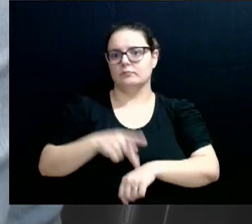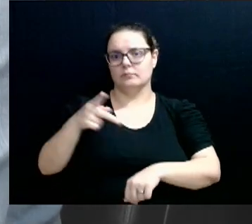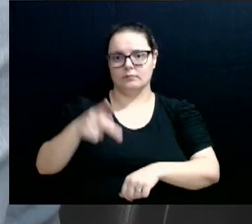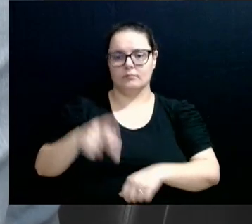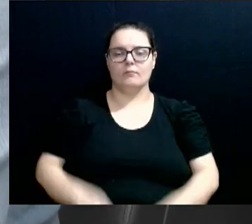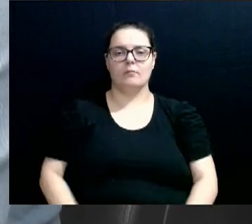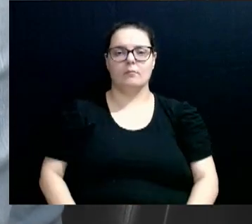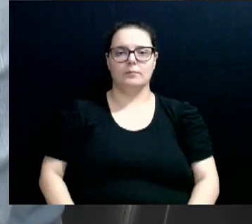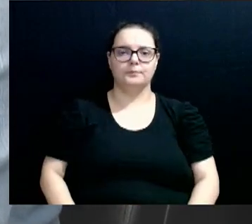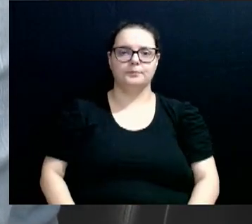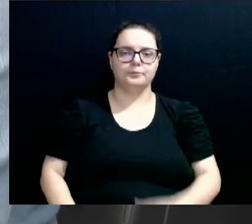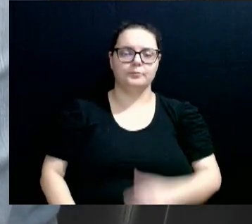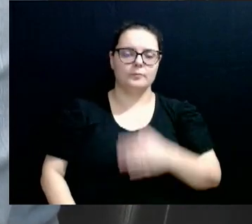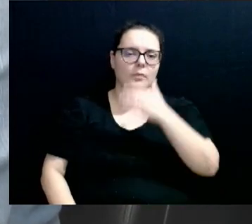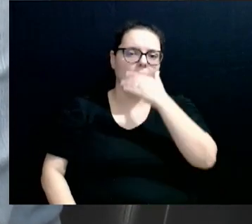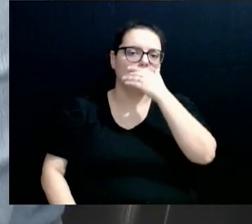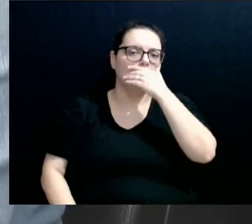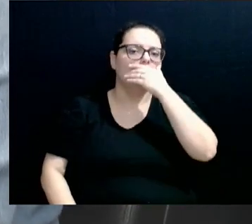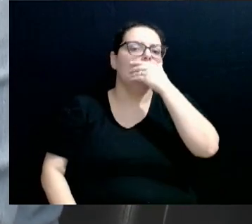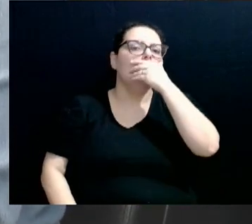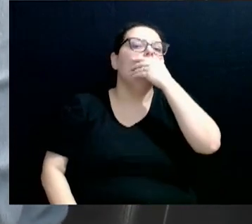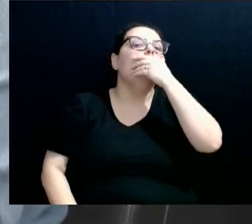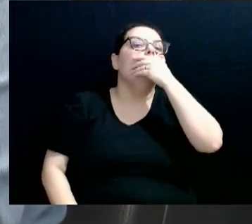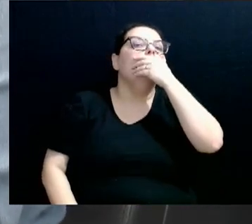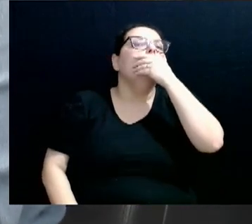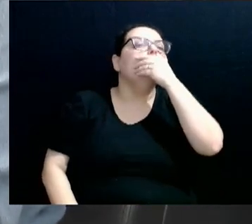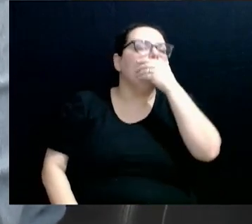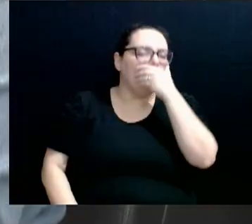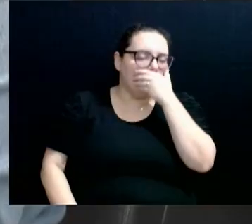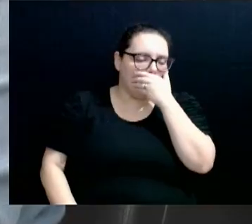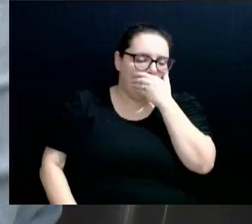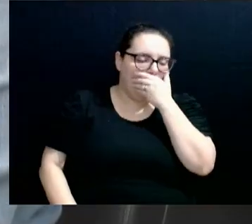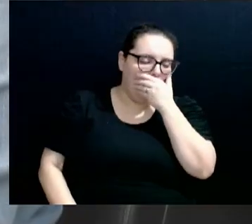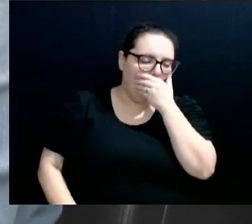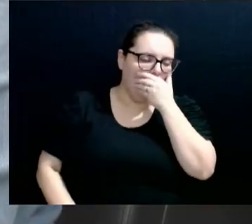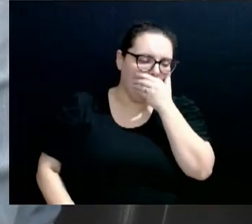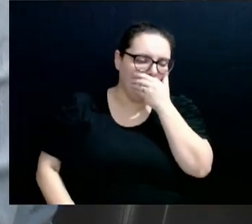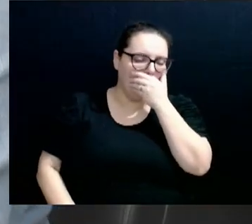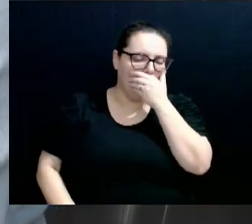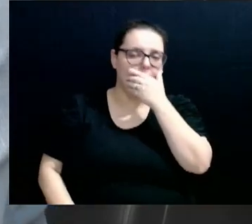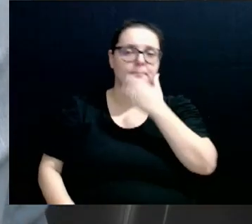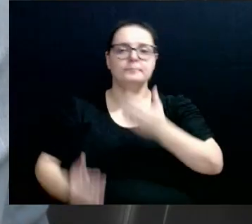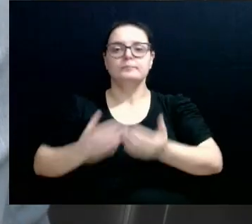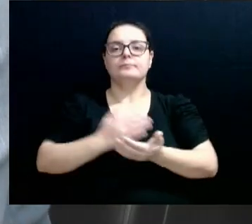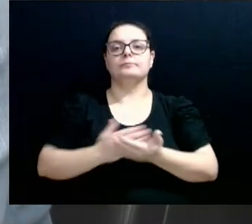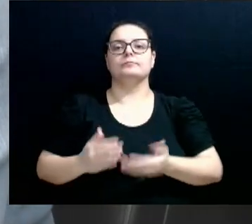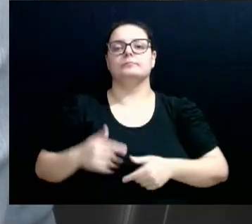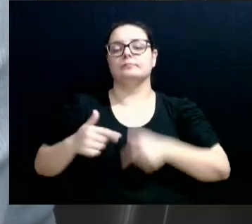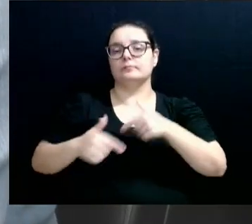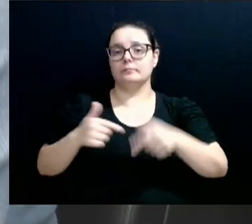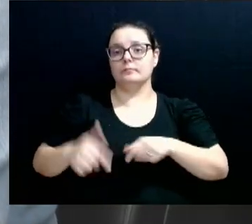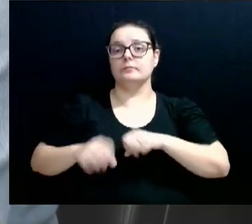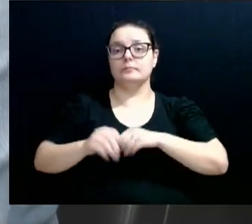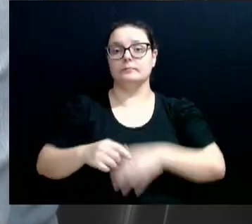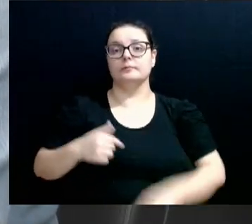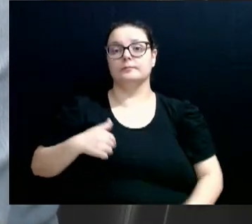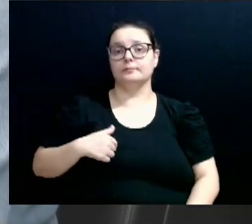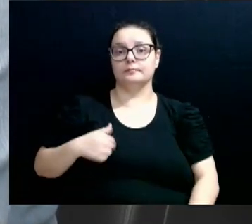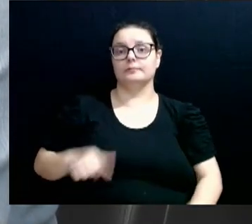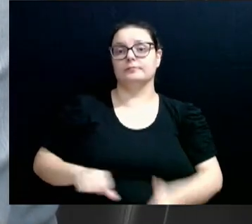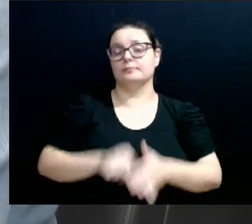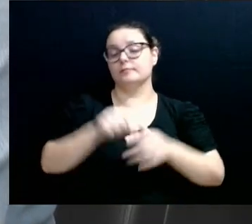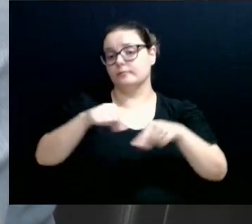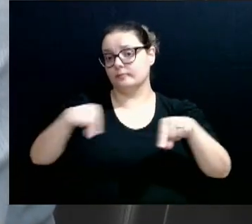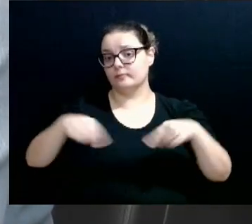a trabalhar com educação ali. Então a minha turma foi uma das primeiras turmas que ele atuou. E a relação com